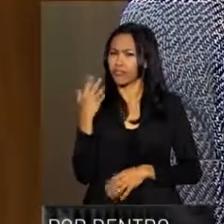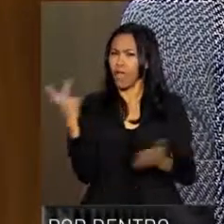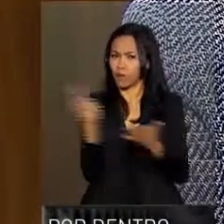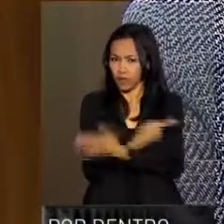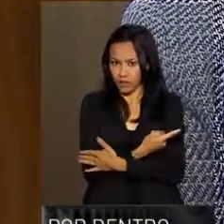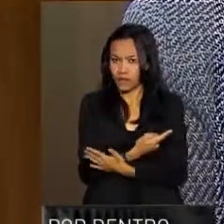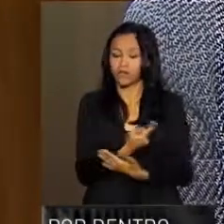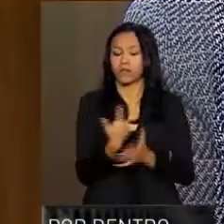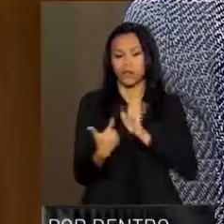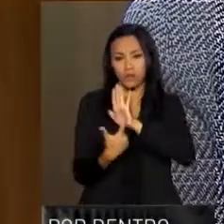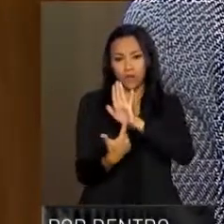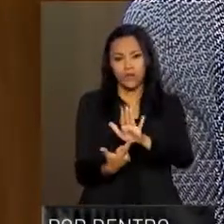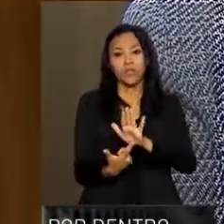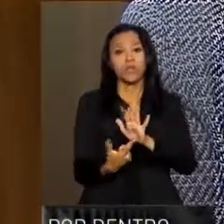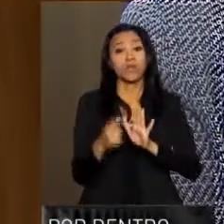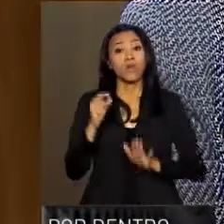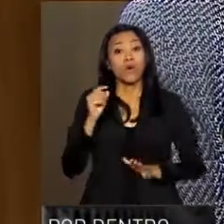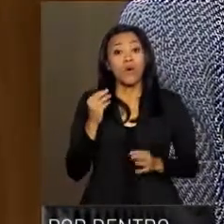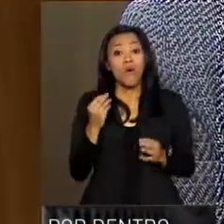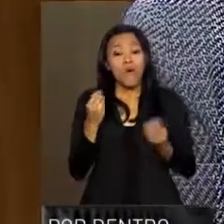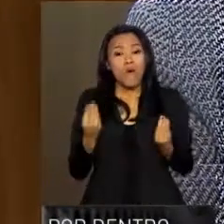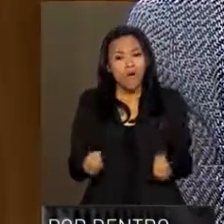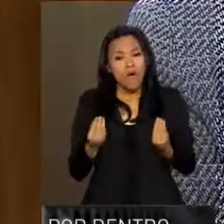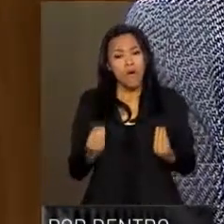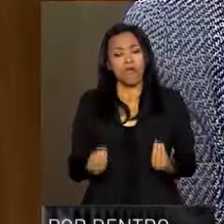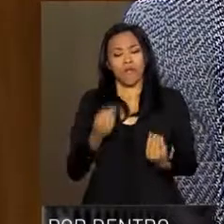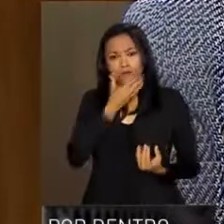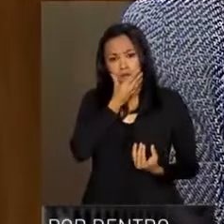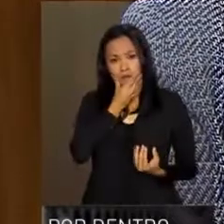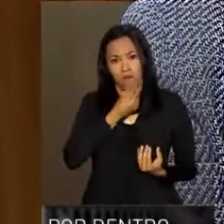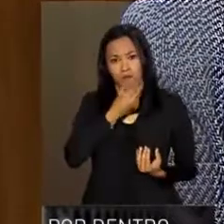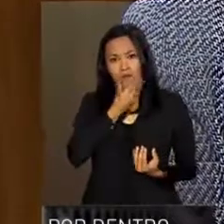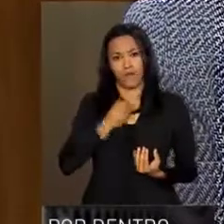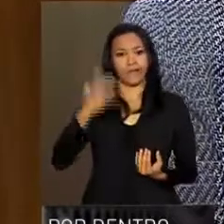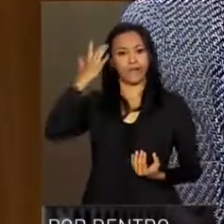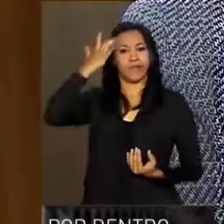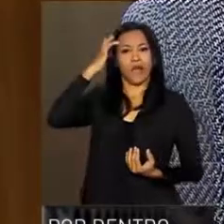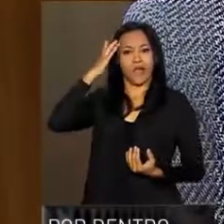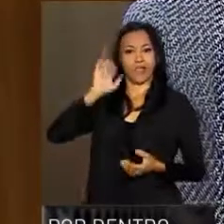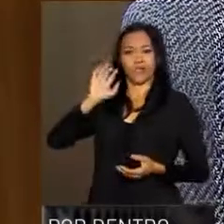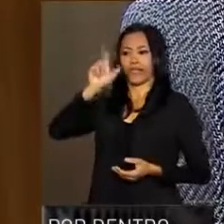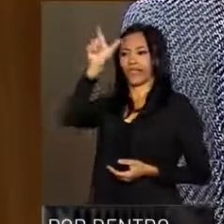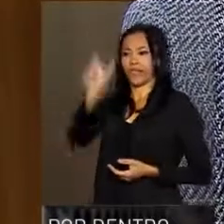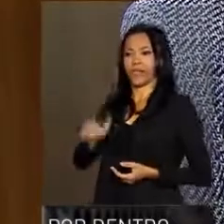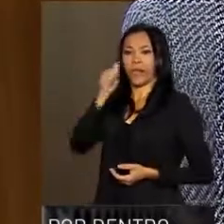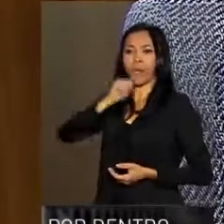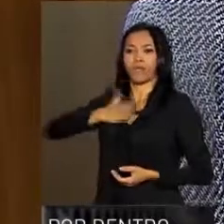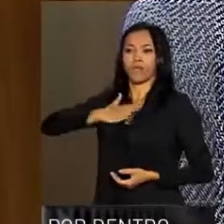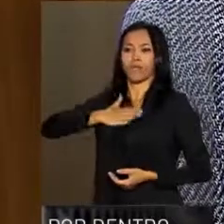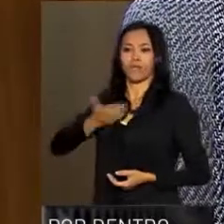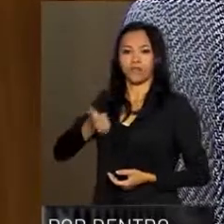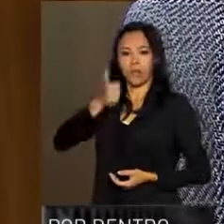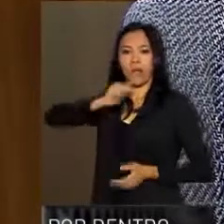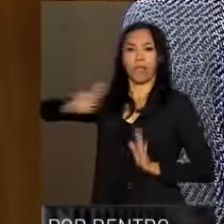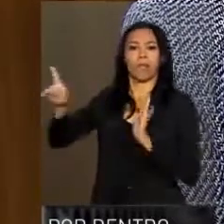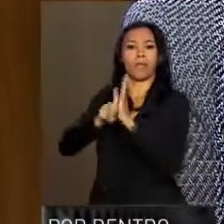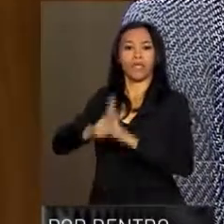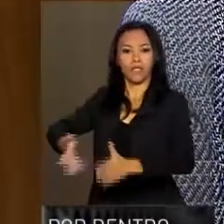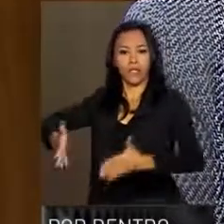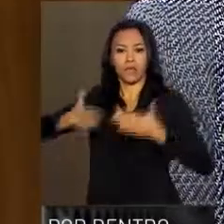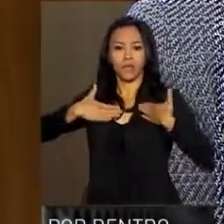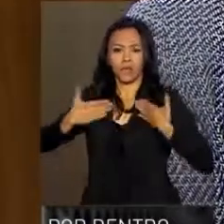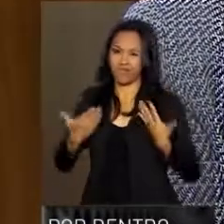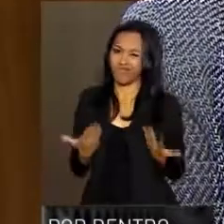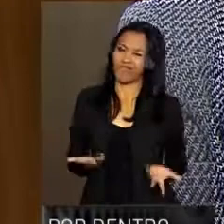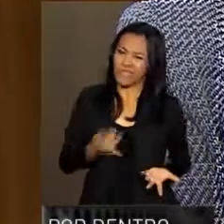mostrando ainda o quanto o homem se vê dono da mulher o que é mais mais triste é o fato